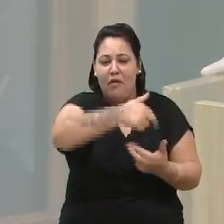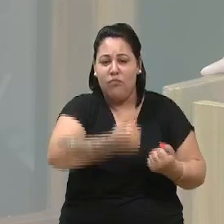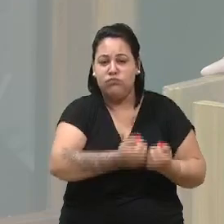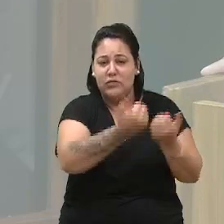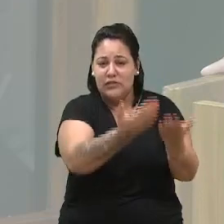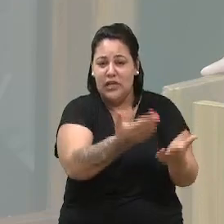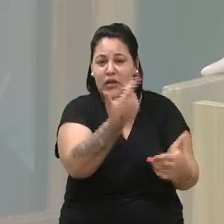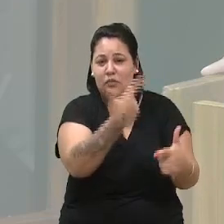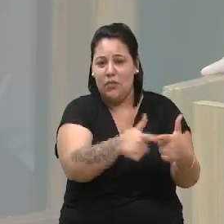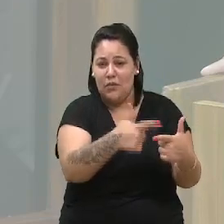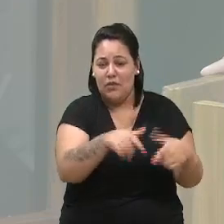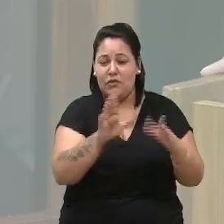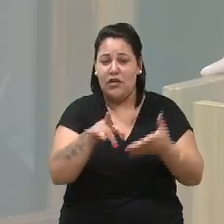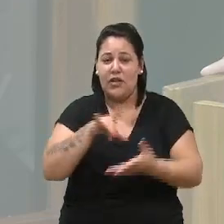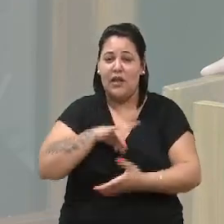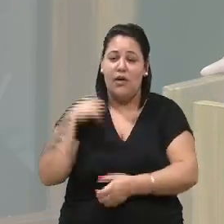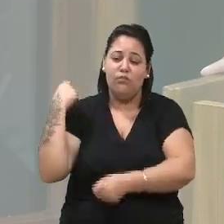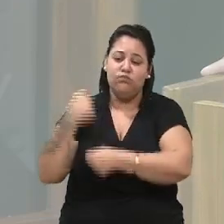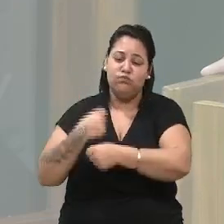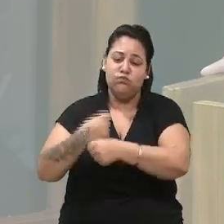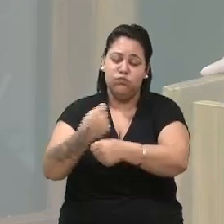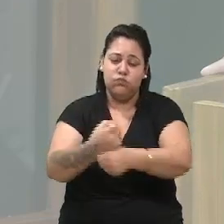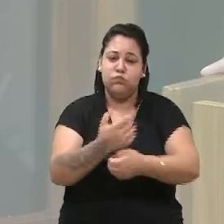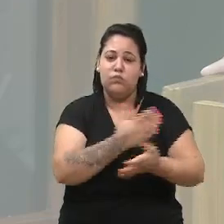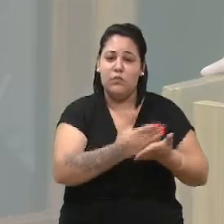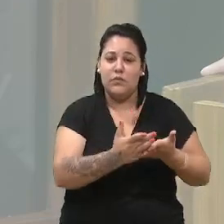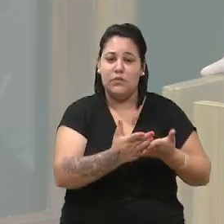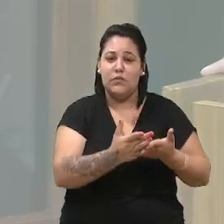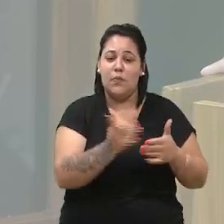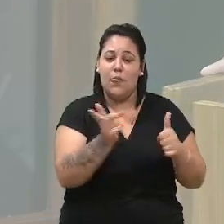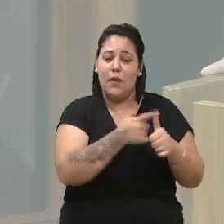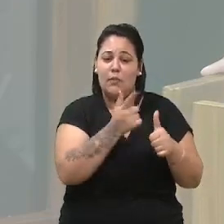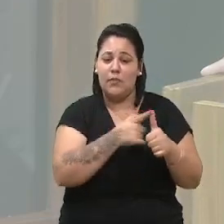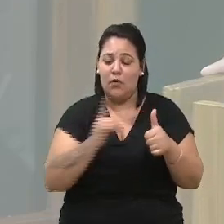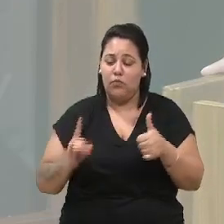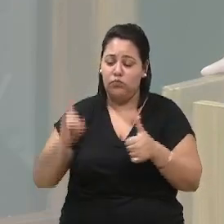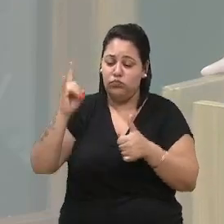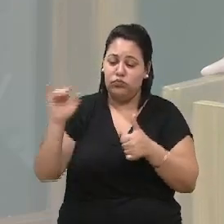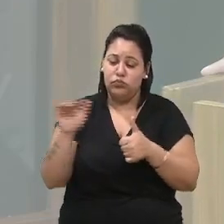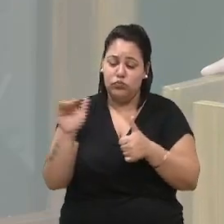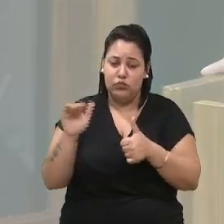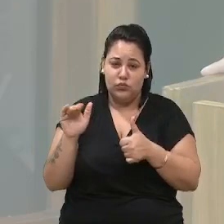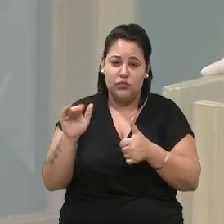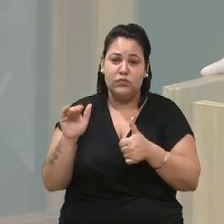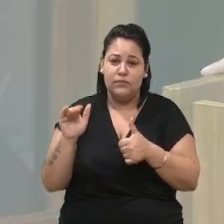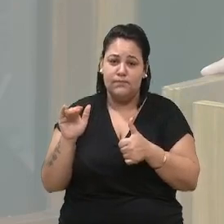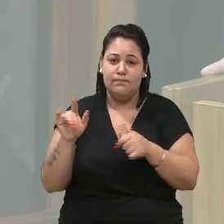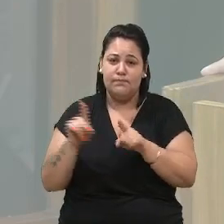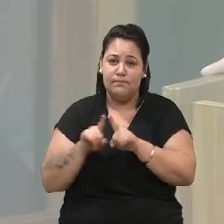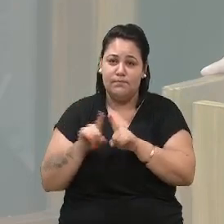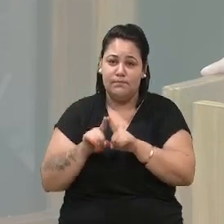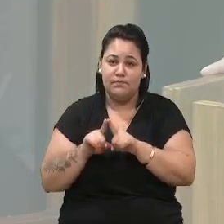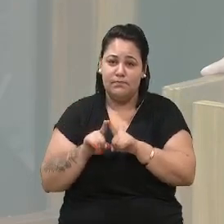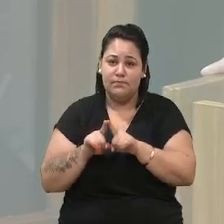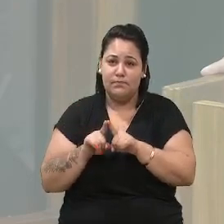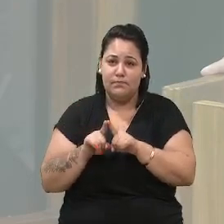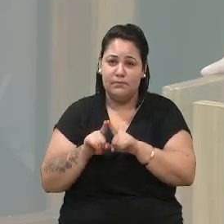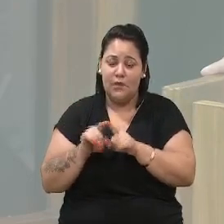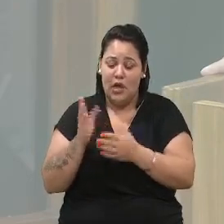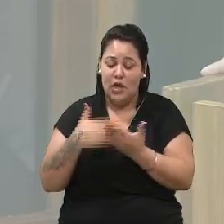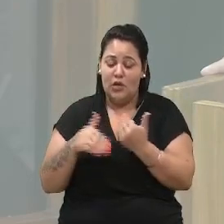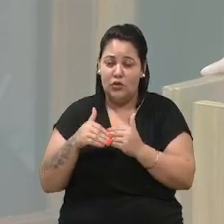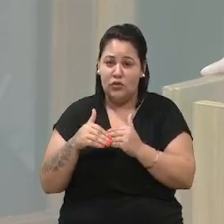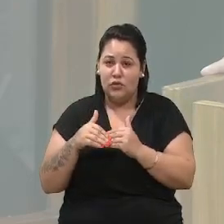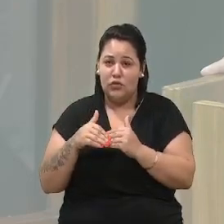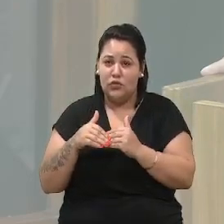problema. Nós temos anos iniciais no primeiro andar, no térreo, e o banheiro masculino. Toda a escola, a parte